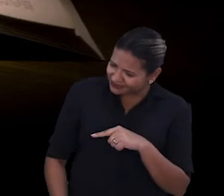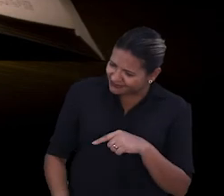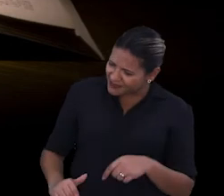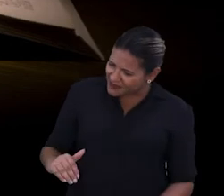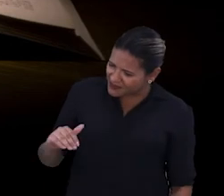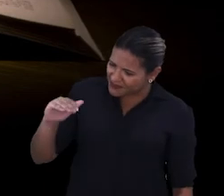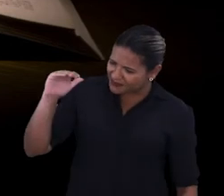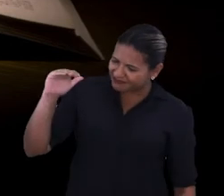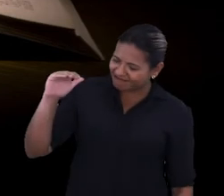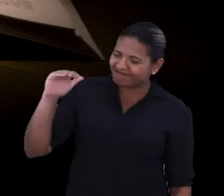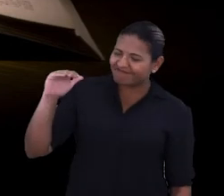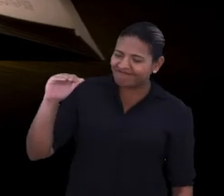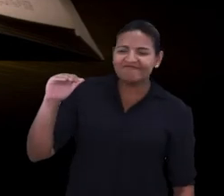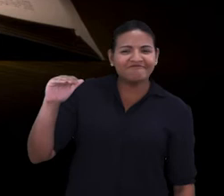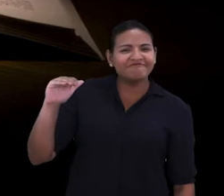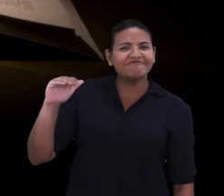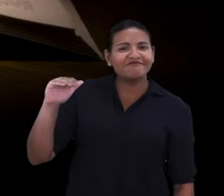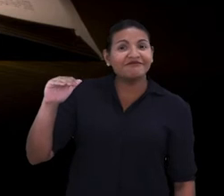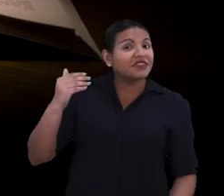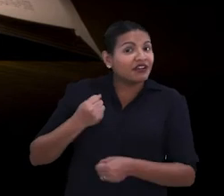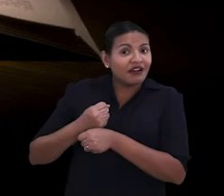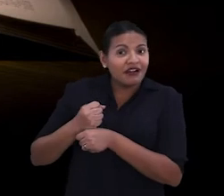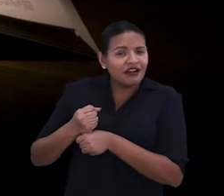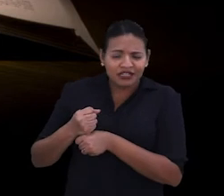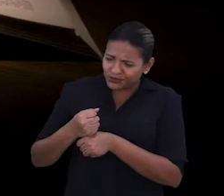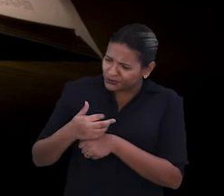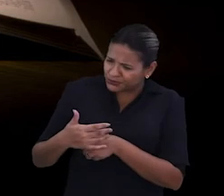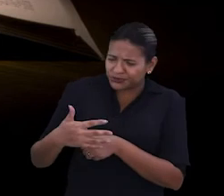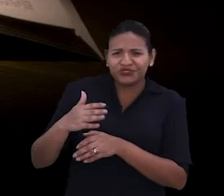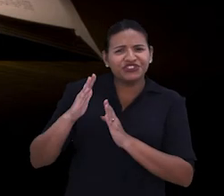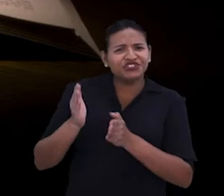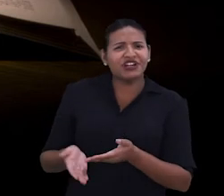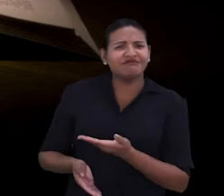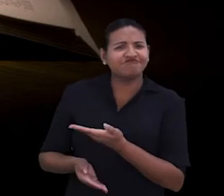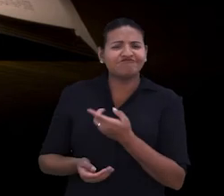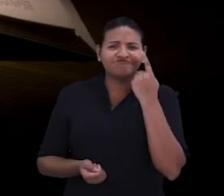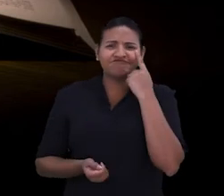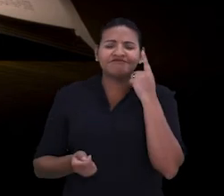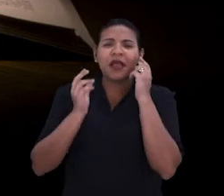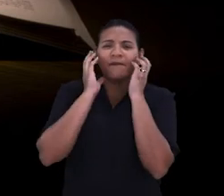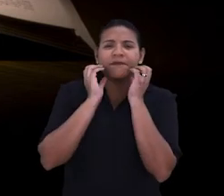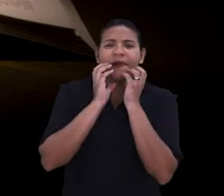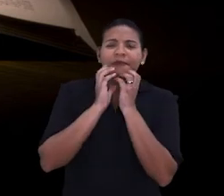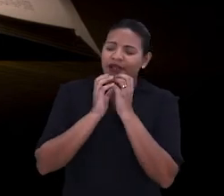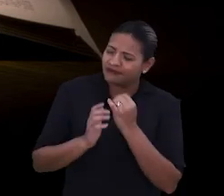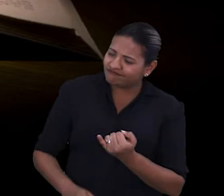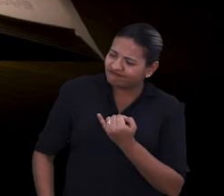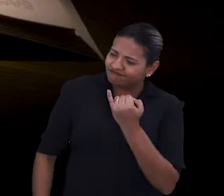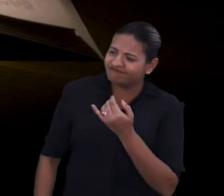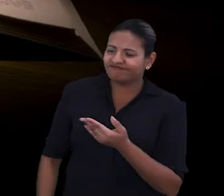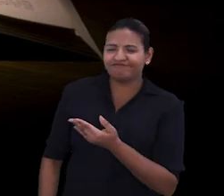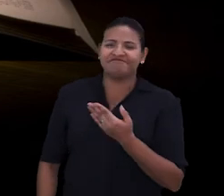é um homem. O tempo passou. Barba é importante. Sempre foi. Patriarca bíblico que se